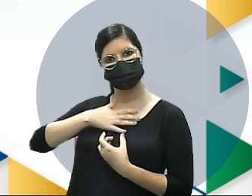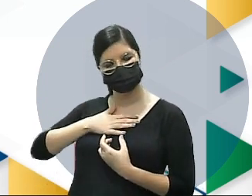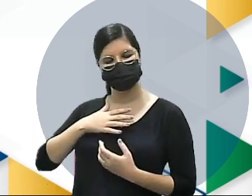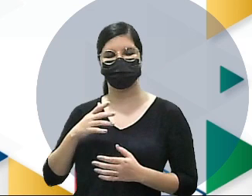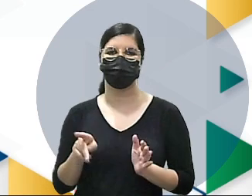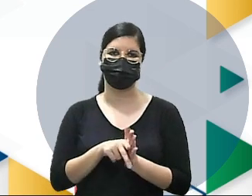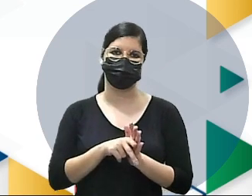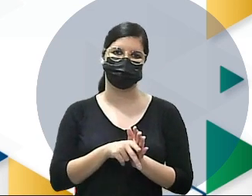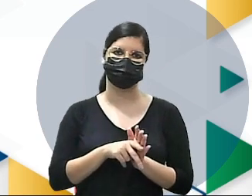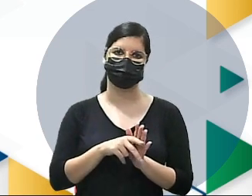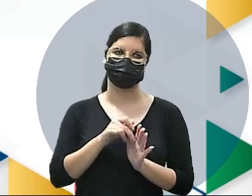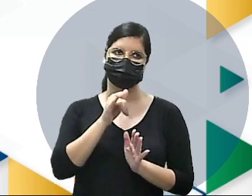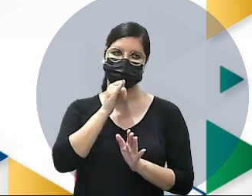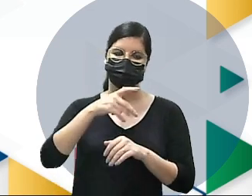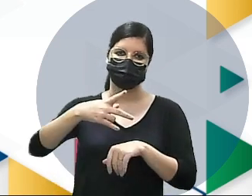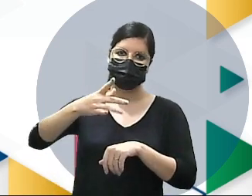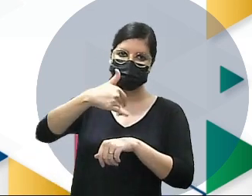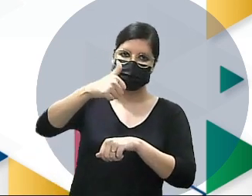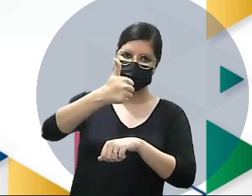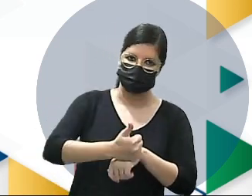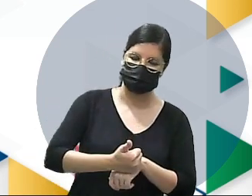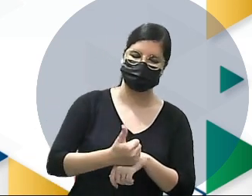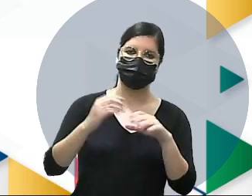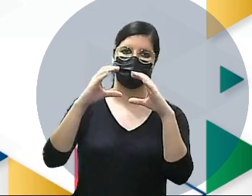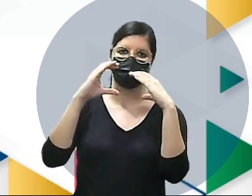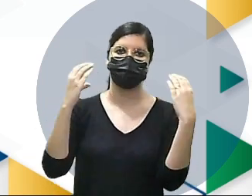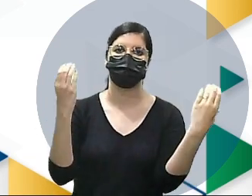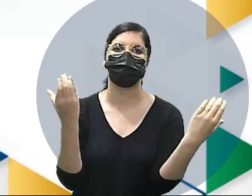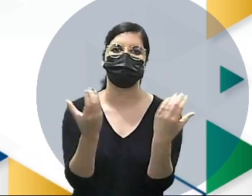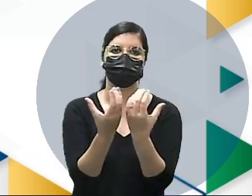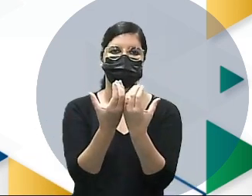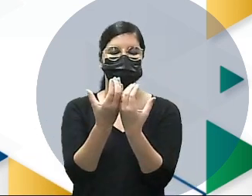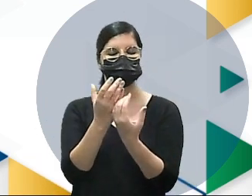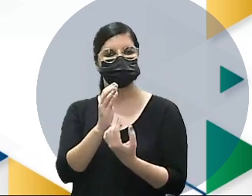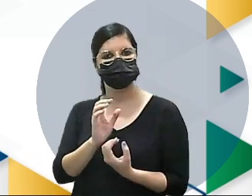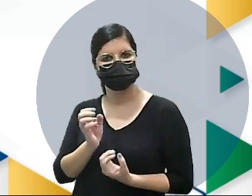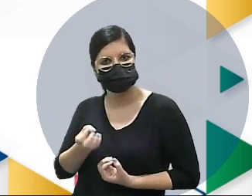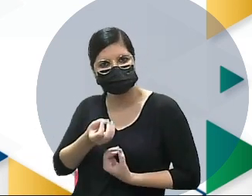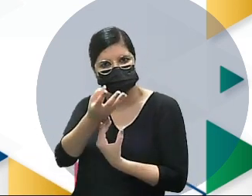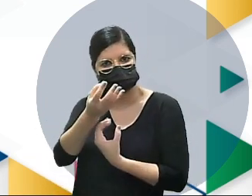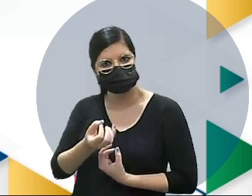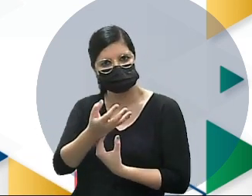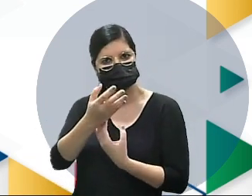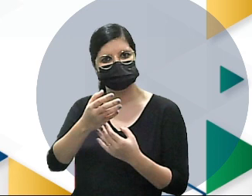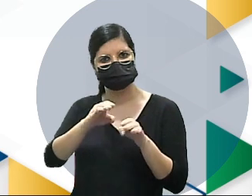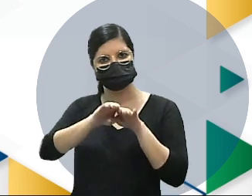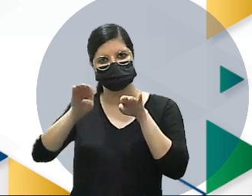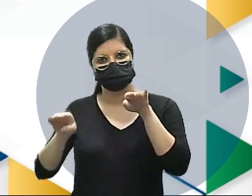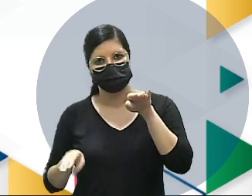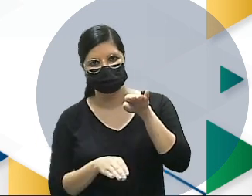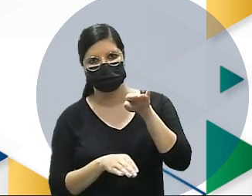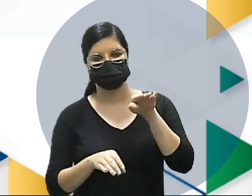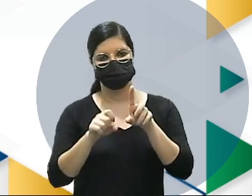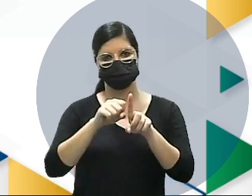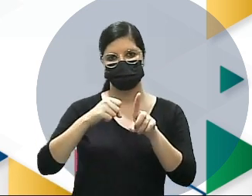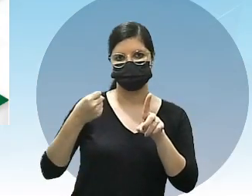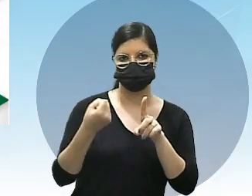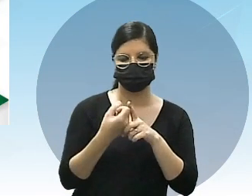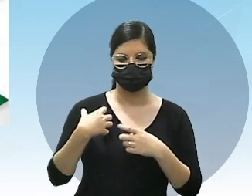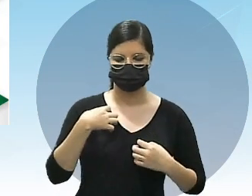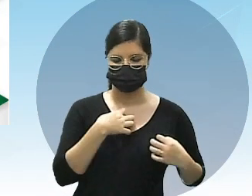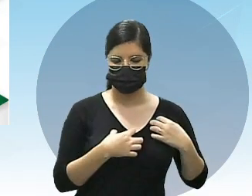momento por exemplo uma dança na praça dentro de uma comunidade ela pode estar ali expressando as desigualdades sociais né a